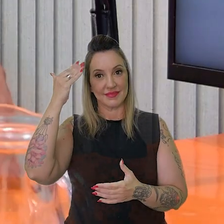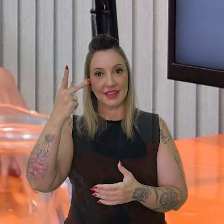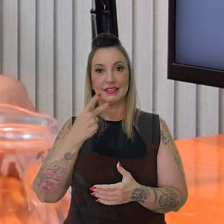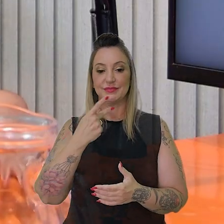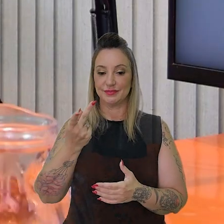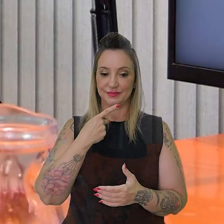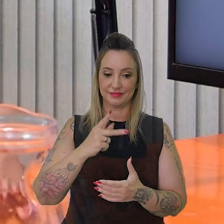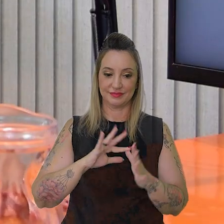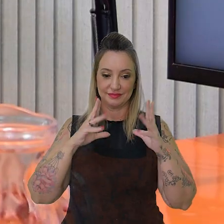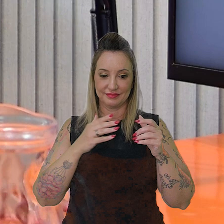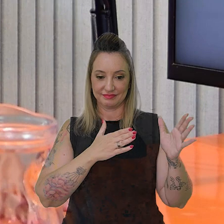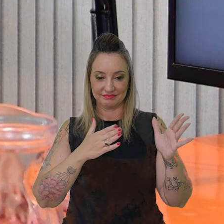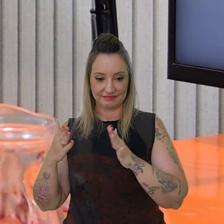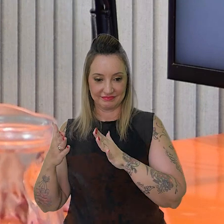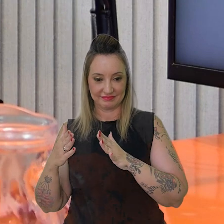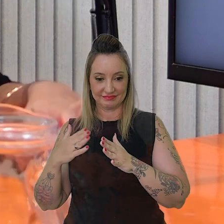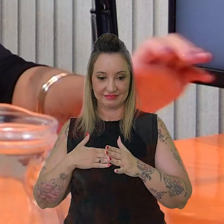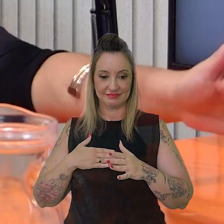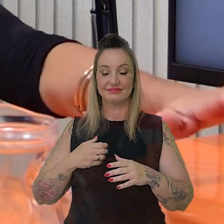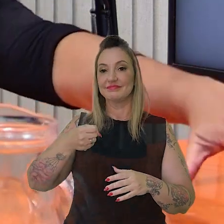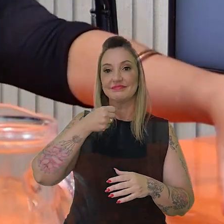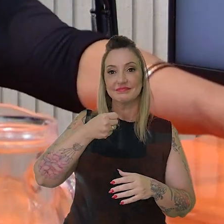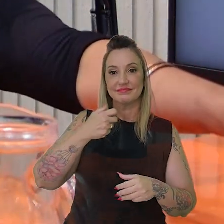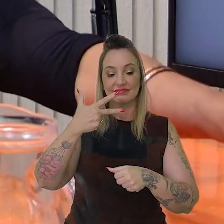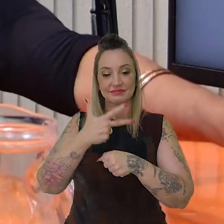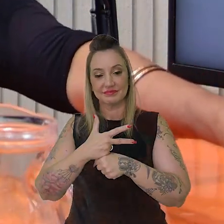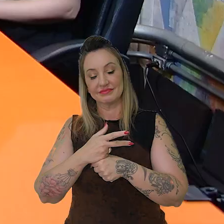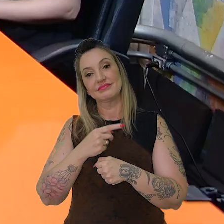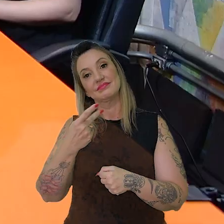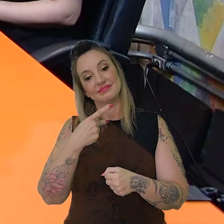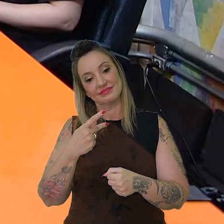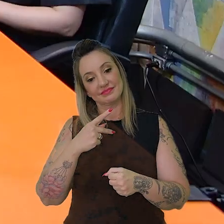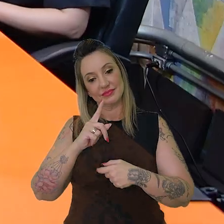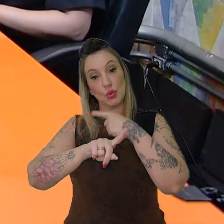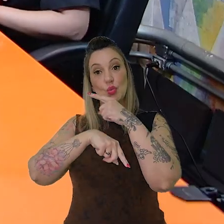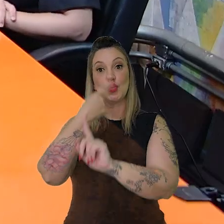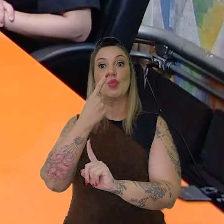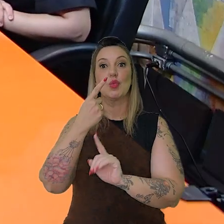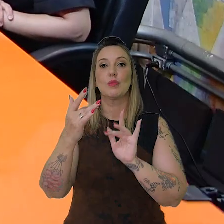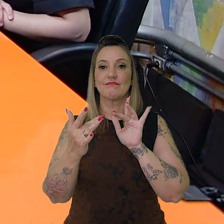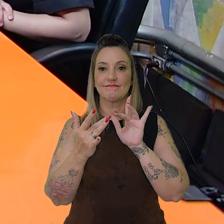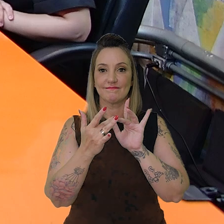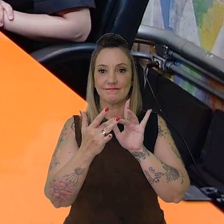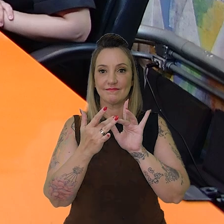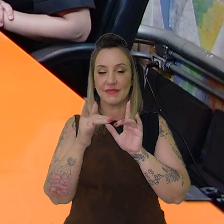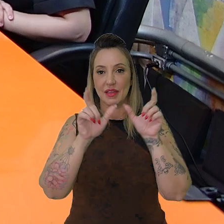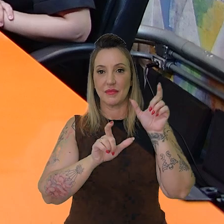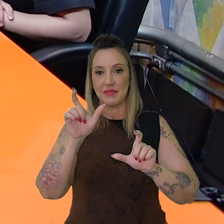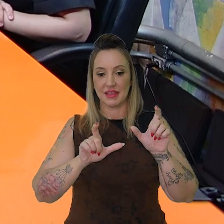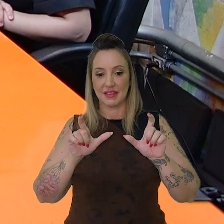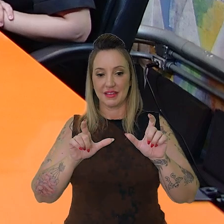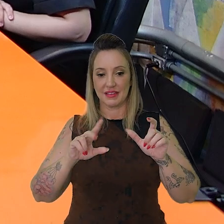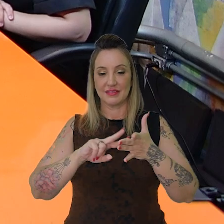obrigada obrigada toda a produção desse podcast e que a gente ó se conecte com muitas